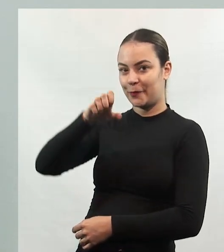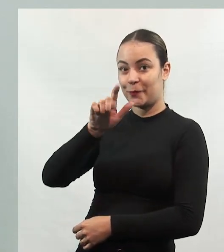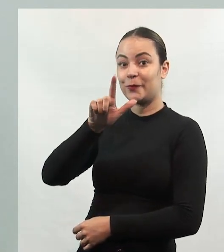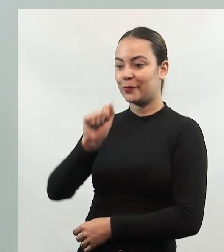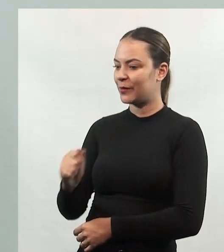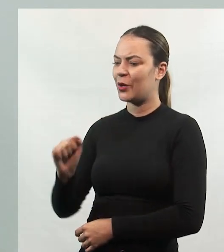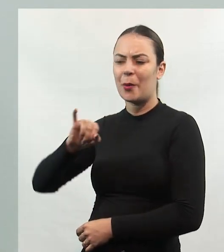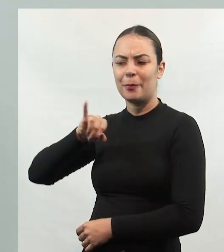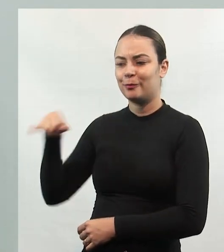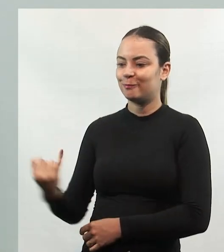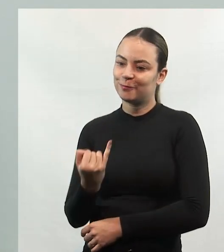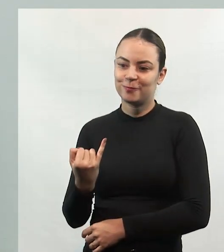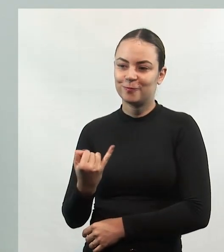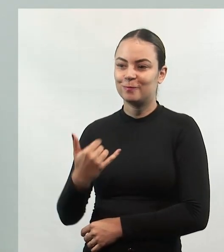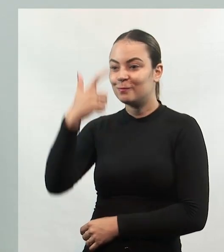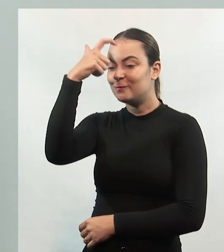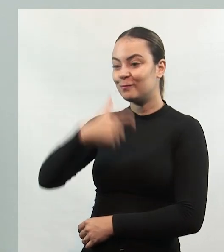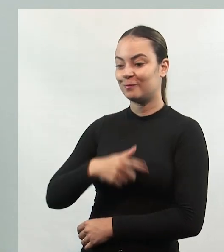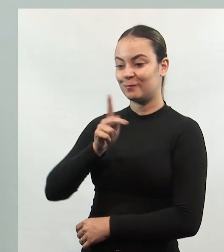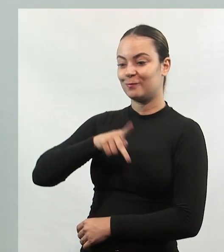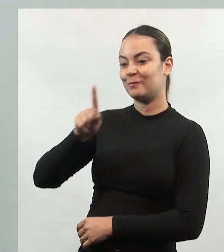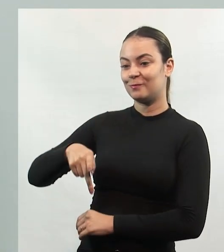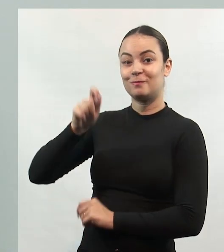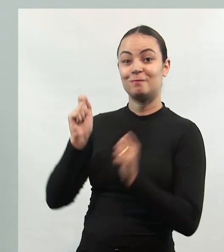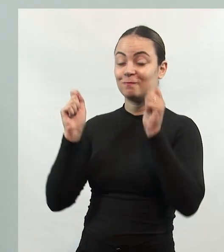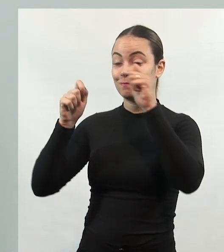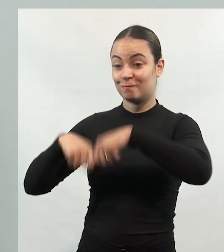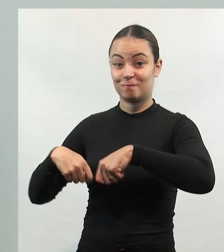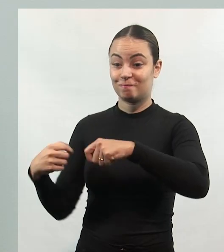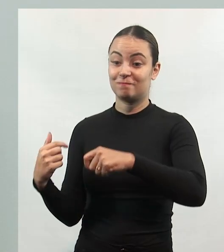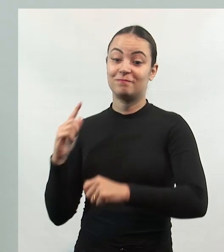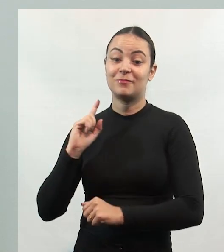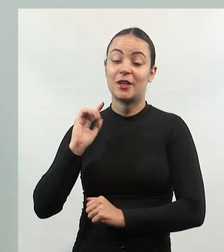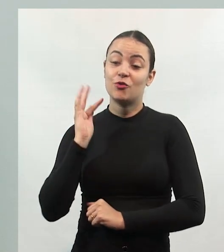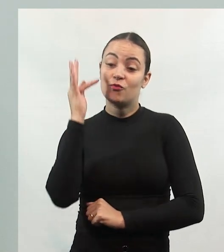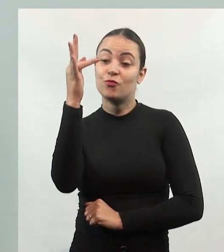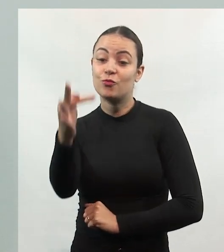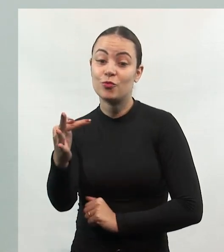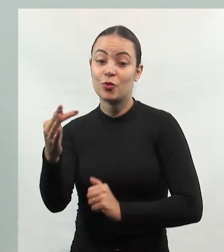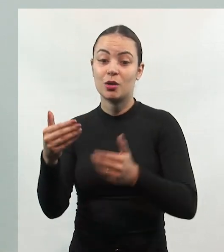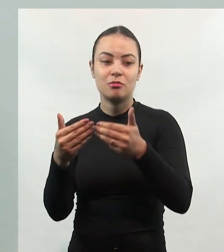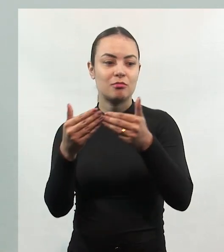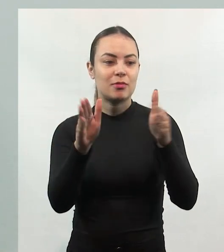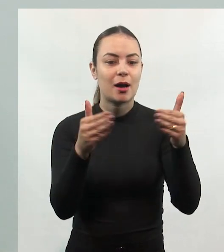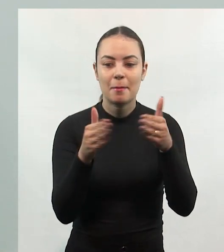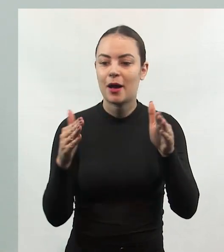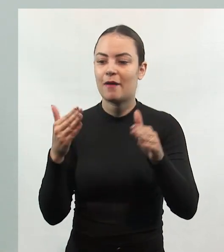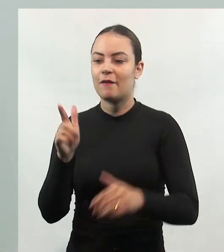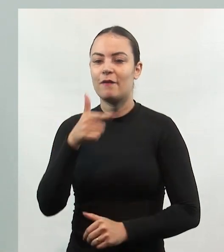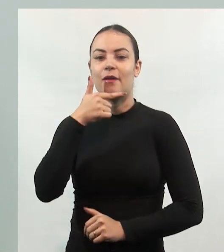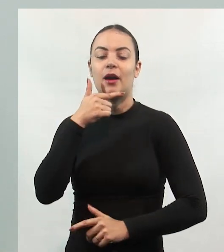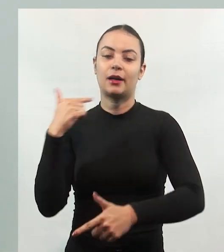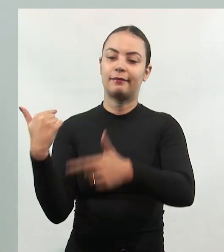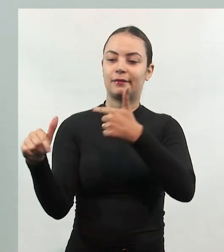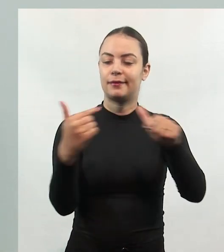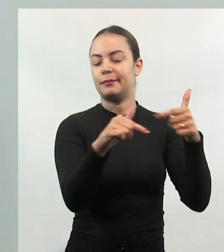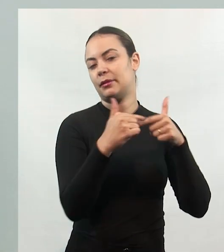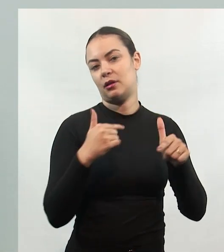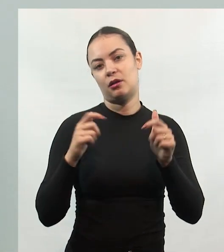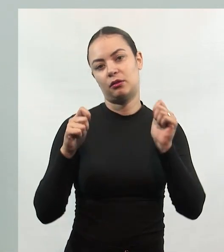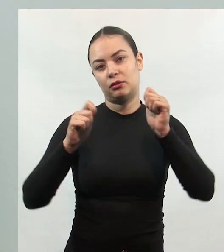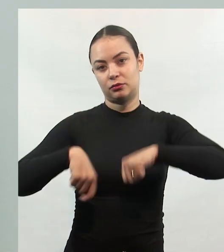também contava muito para mim. Então, assim, a minha chance era o Carmela Dutra. Então, foi uma